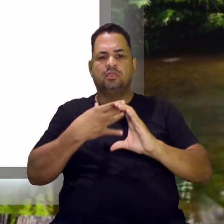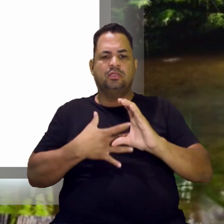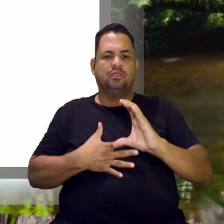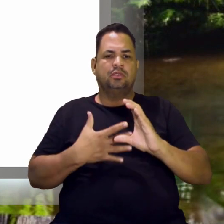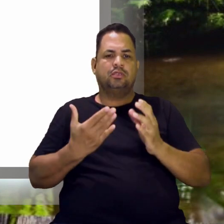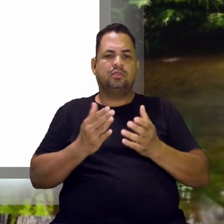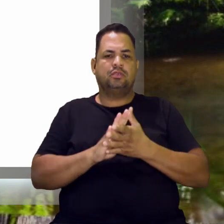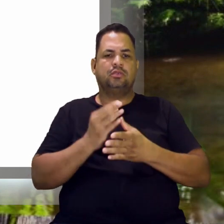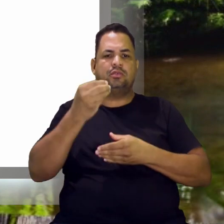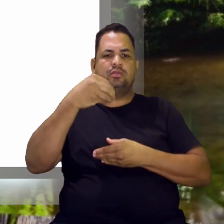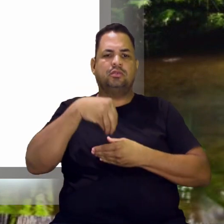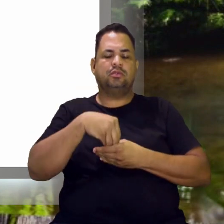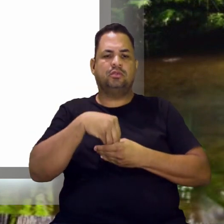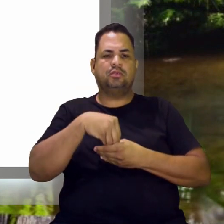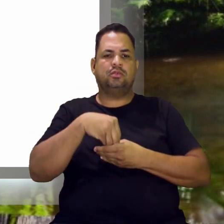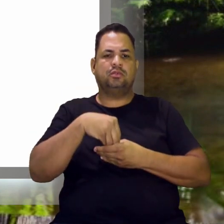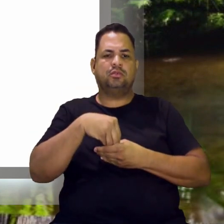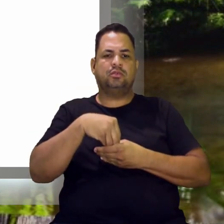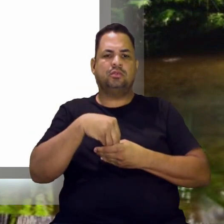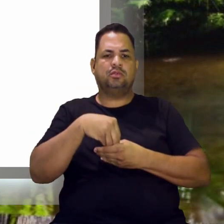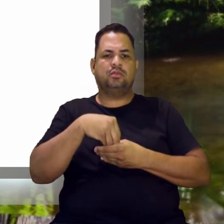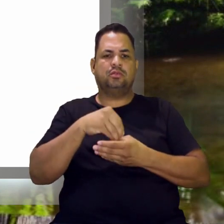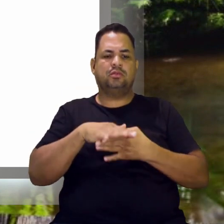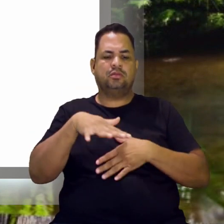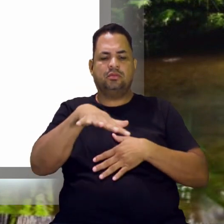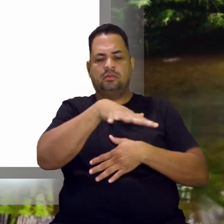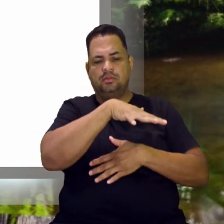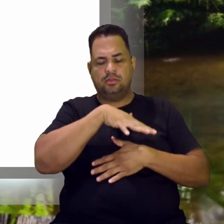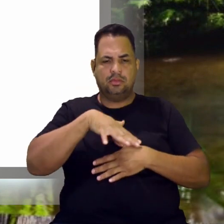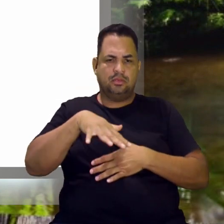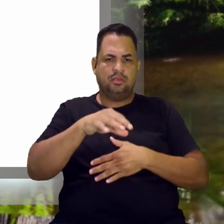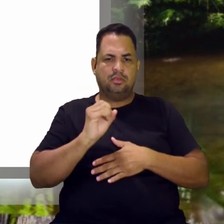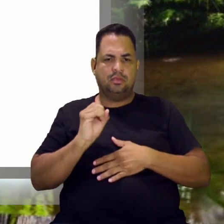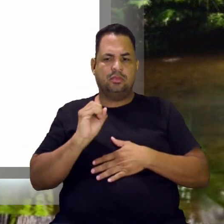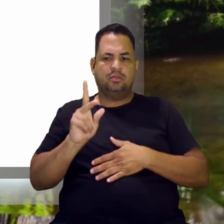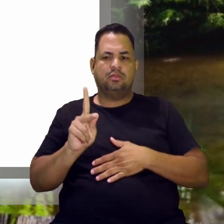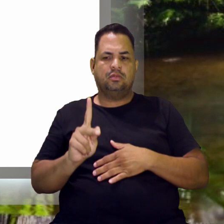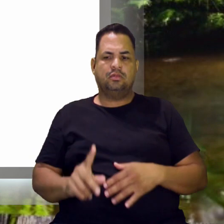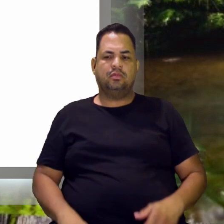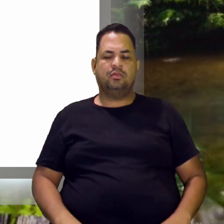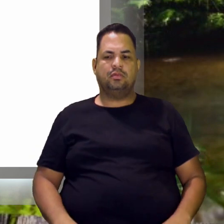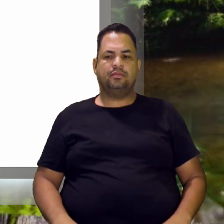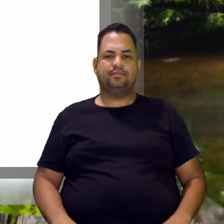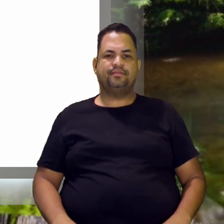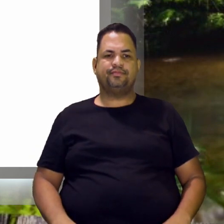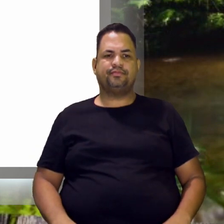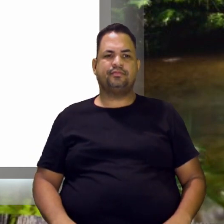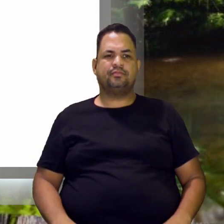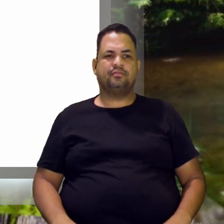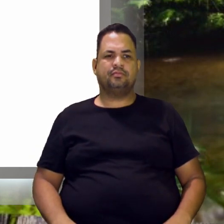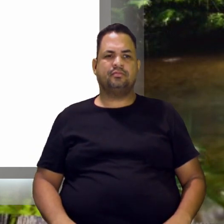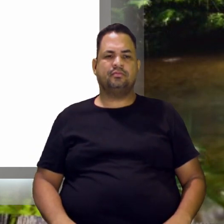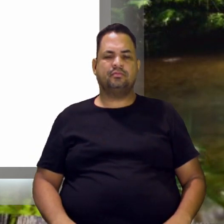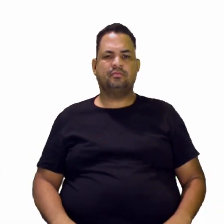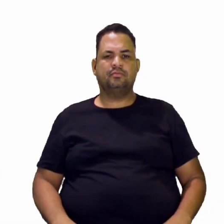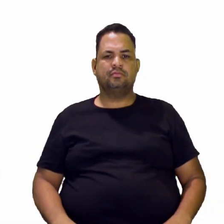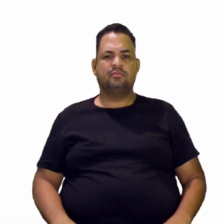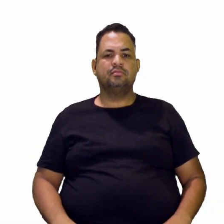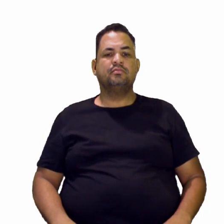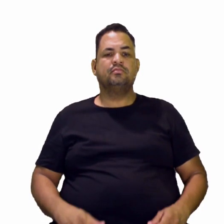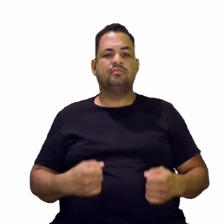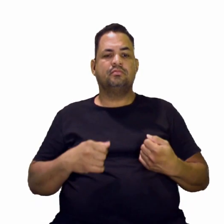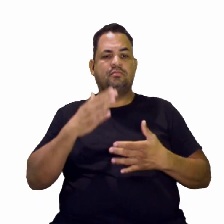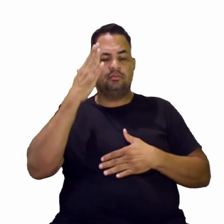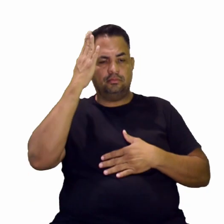indivíduo dentro de um determinado ambiente. Ok? Vamos lá. Só tenham em